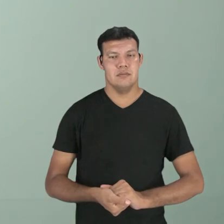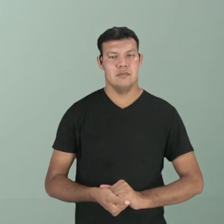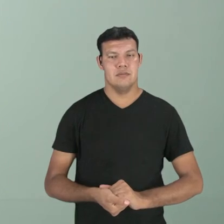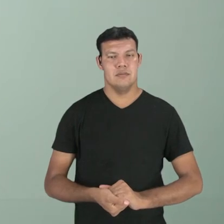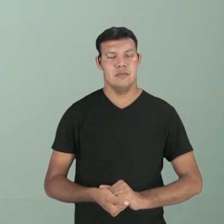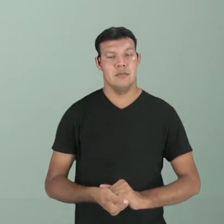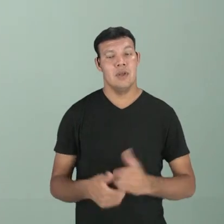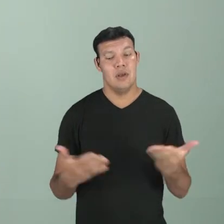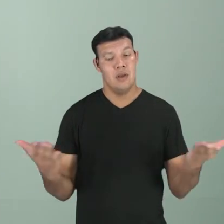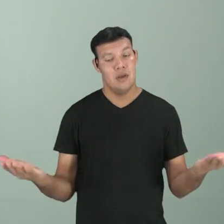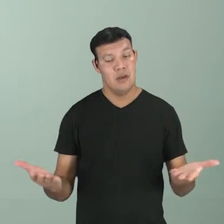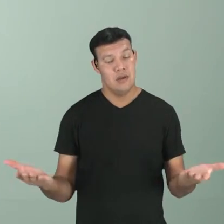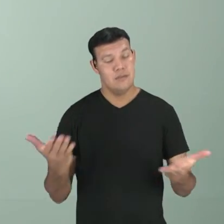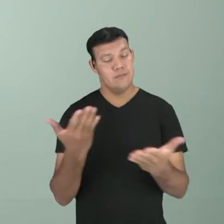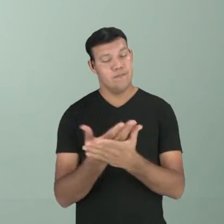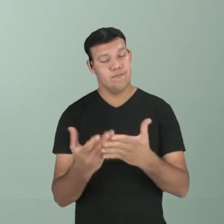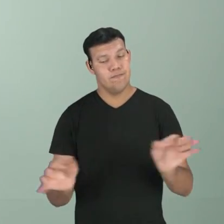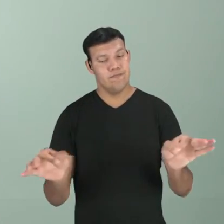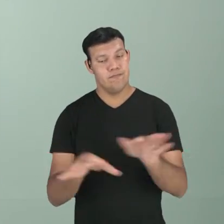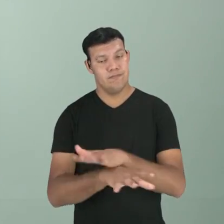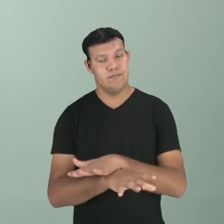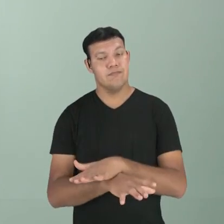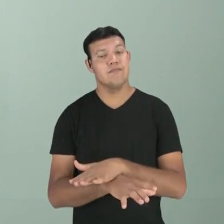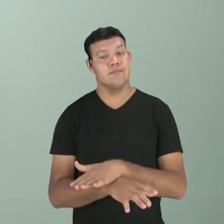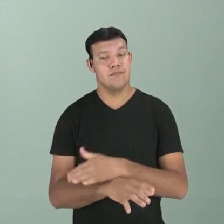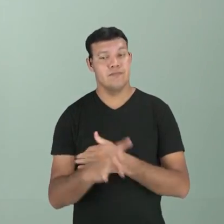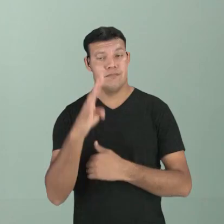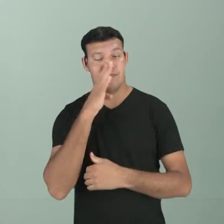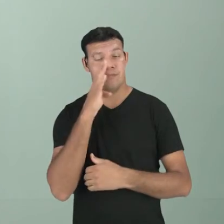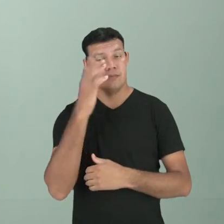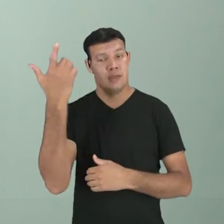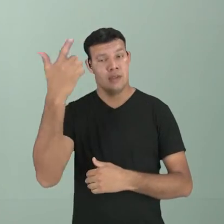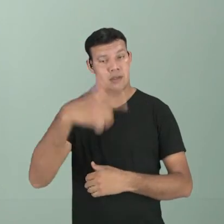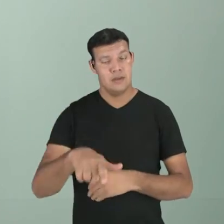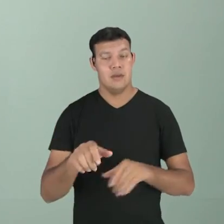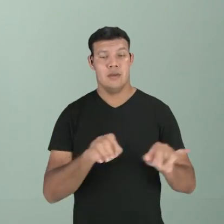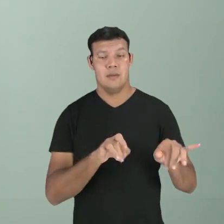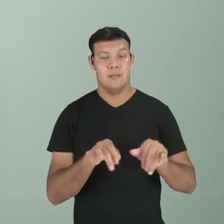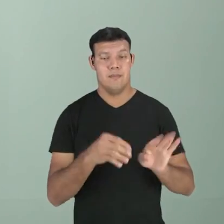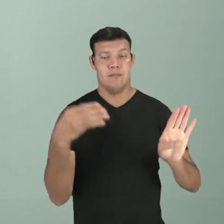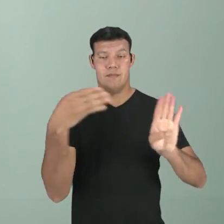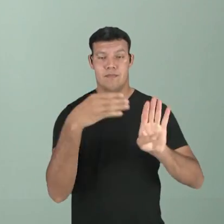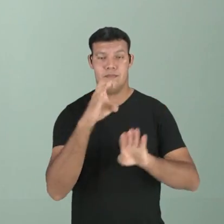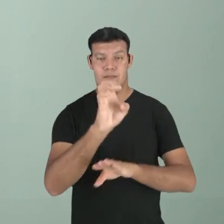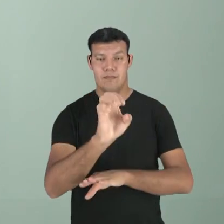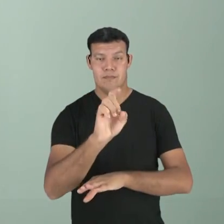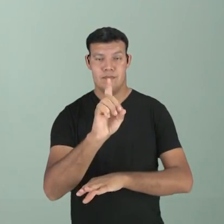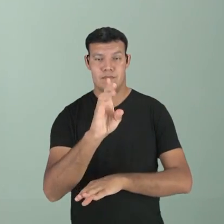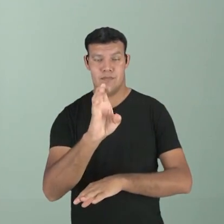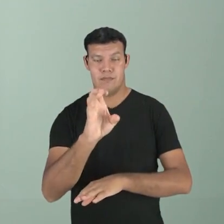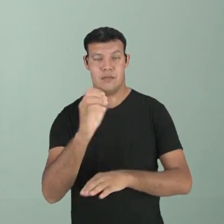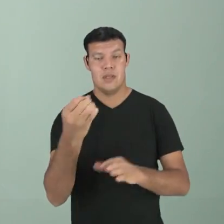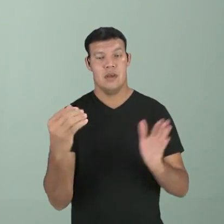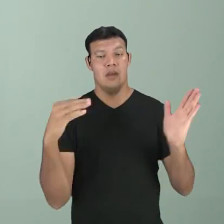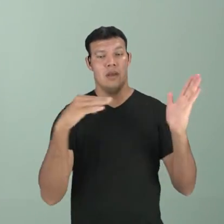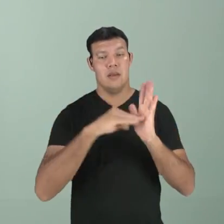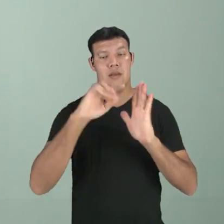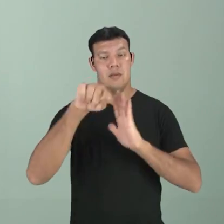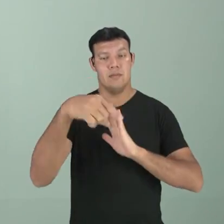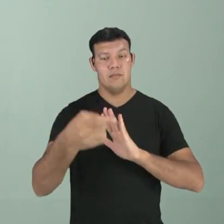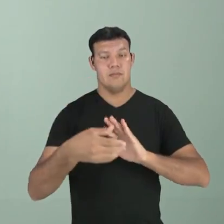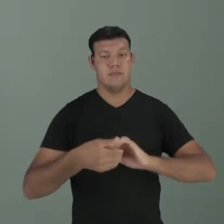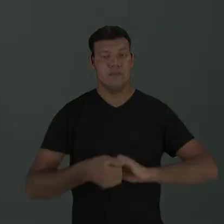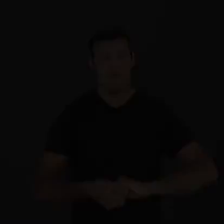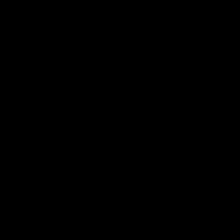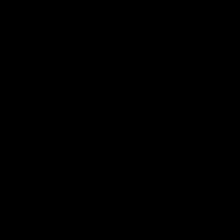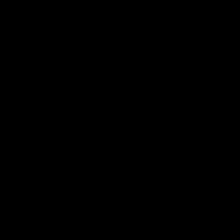Essa foi a nossa aula de hoje. Para rever essa aula, acesse a plataforma Eduque e até a próxima aula.